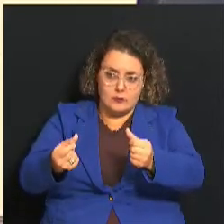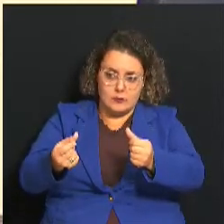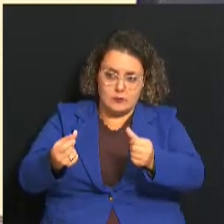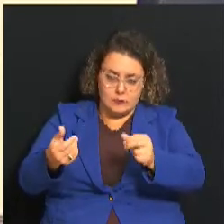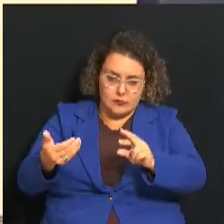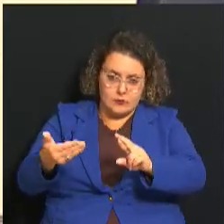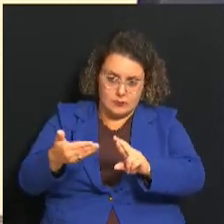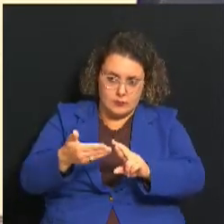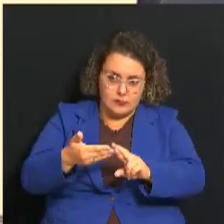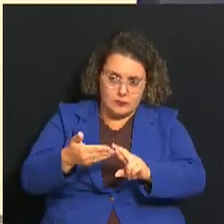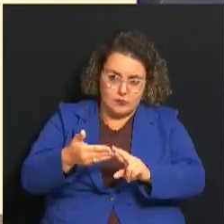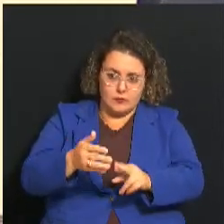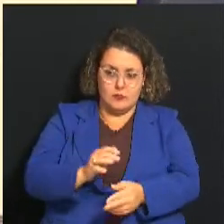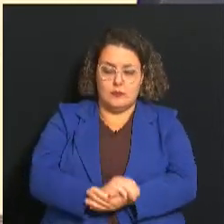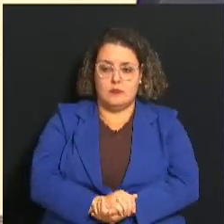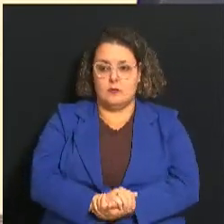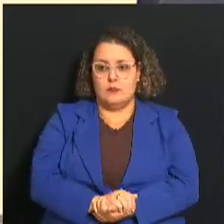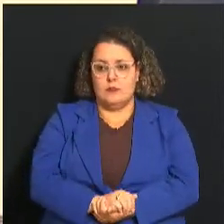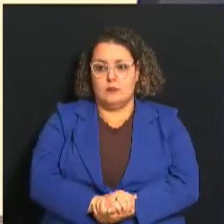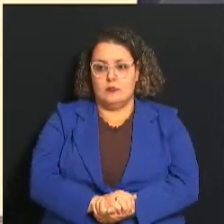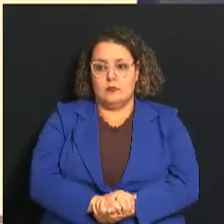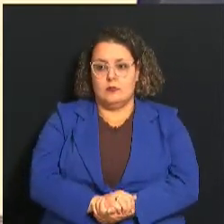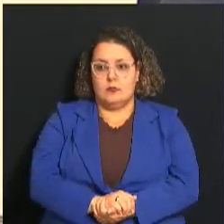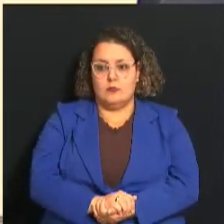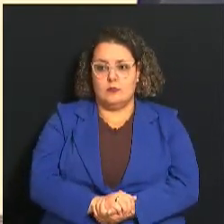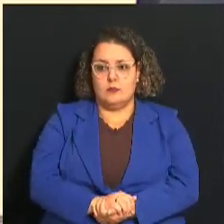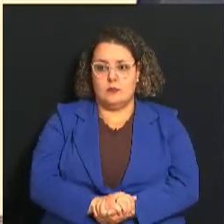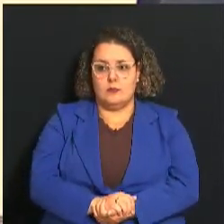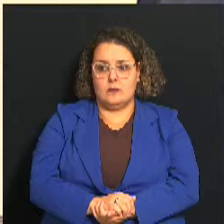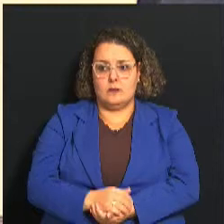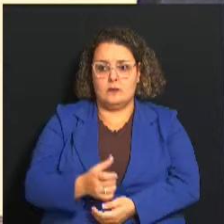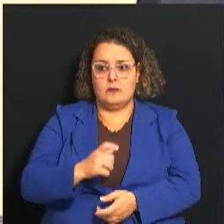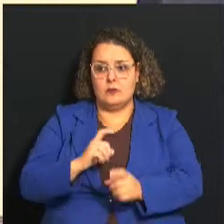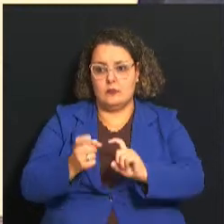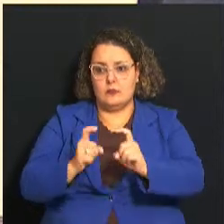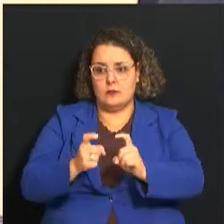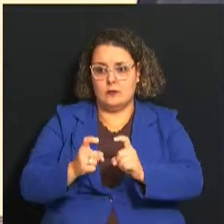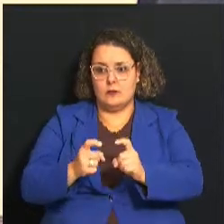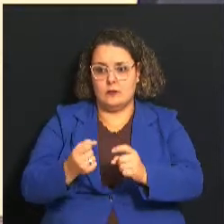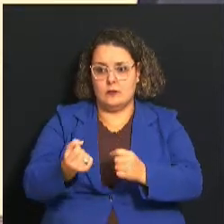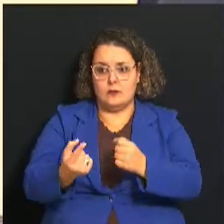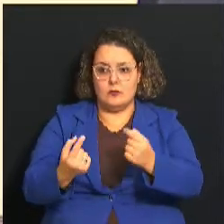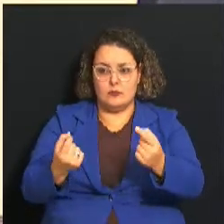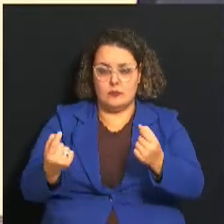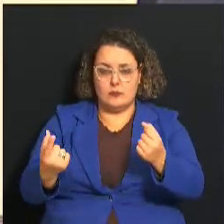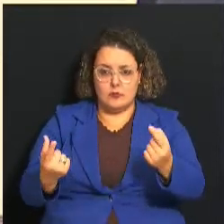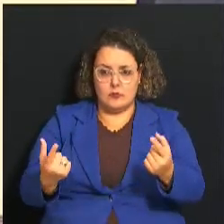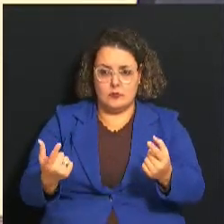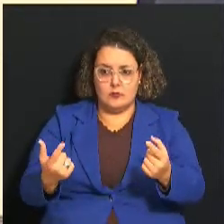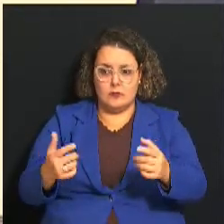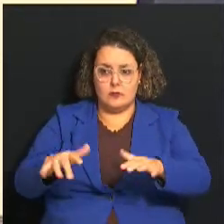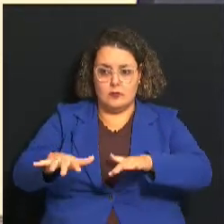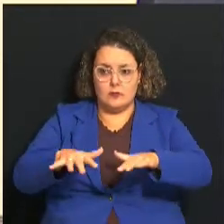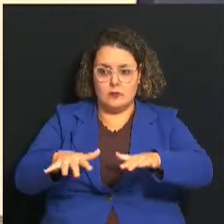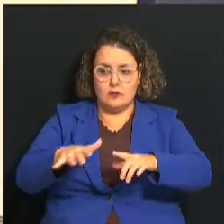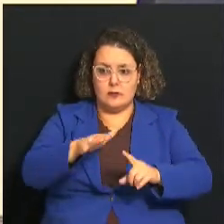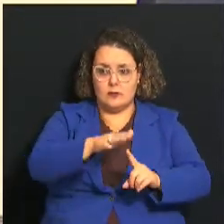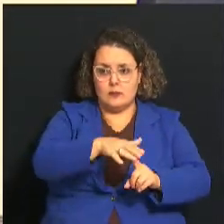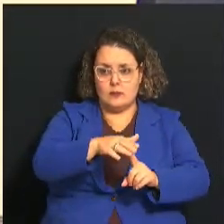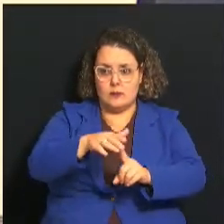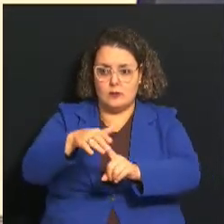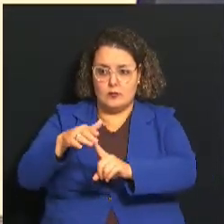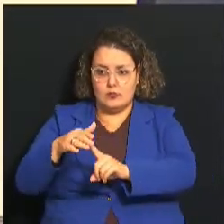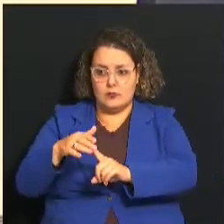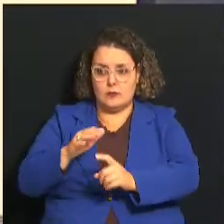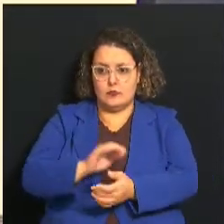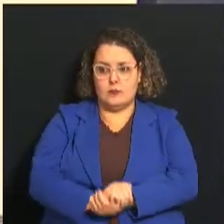das representações, nós tivemos uma reunião prévia com algumas pessoas ligadas aos movimentos ambientalistas, né? E até o